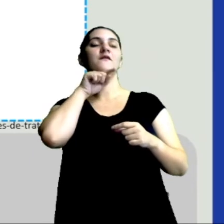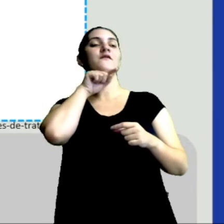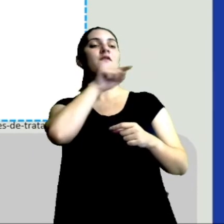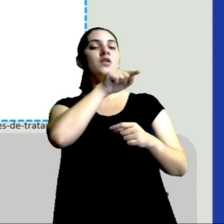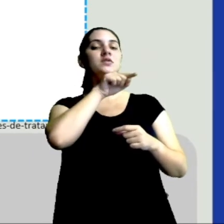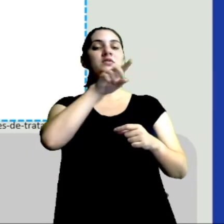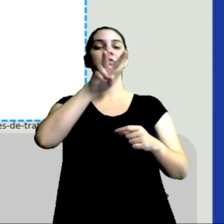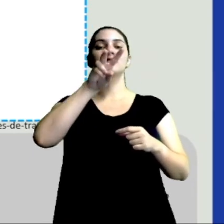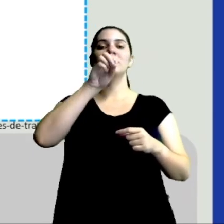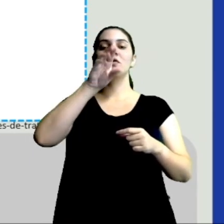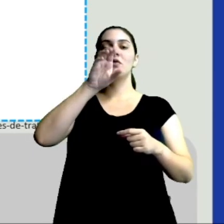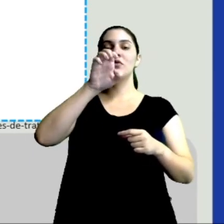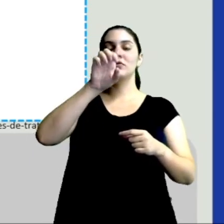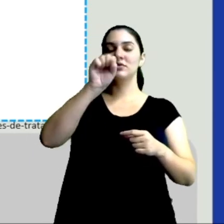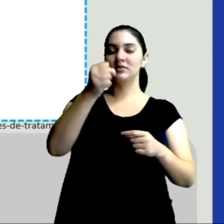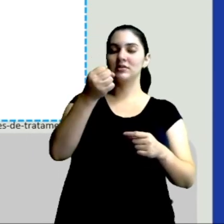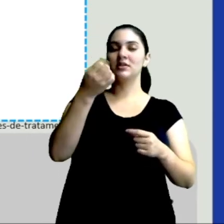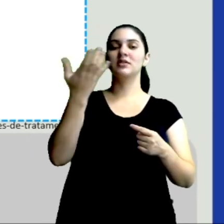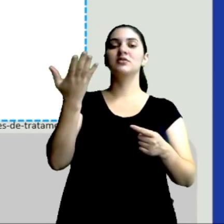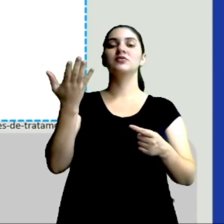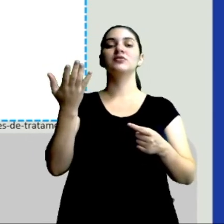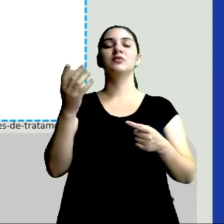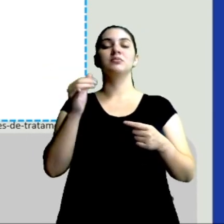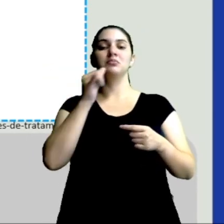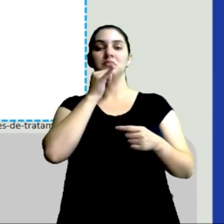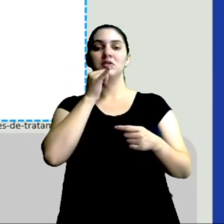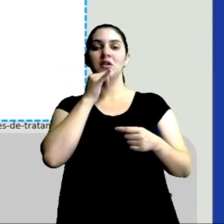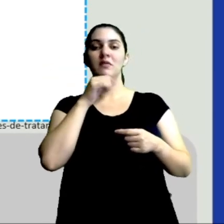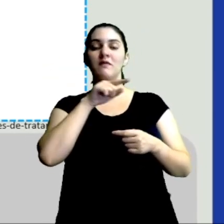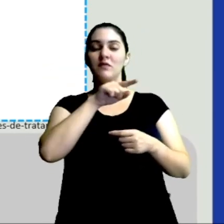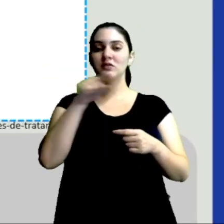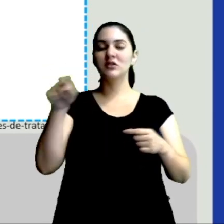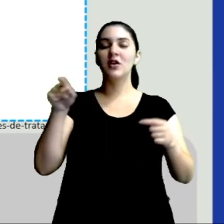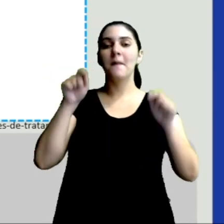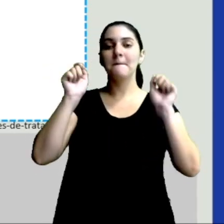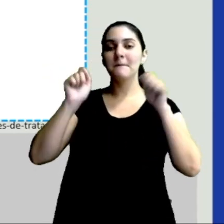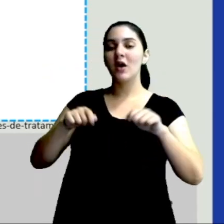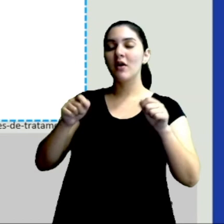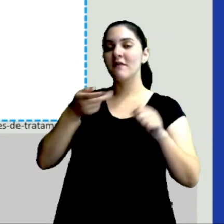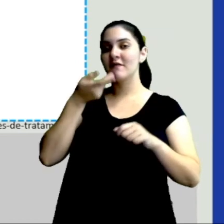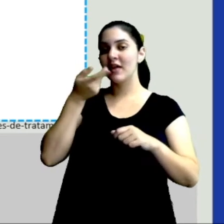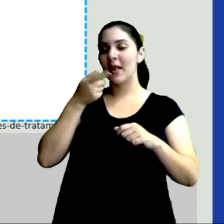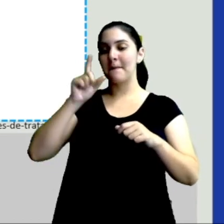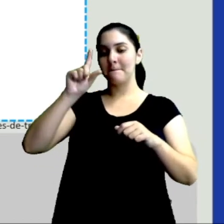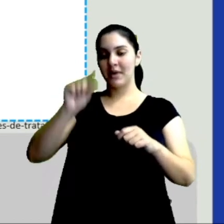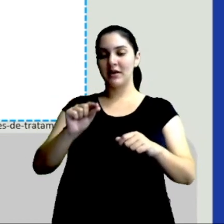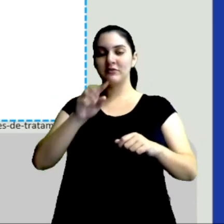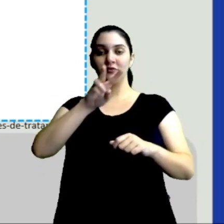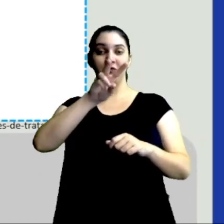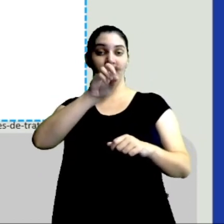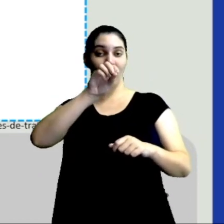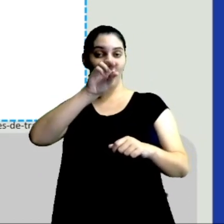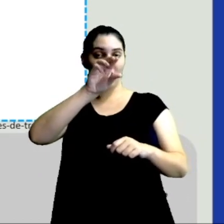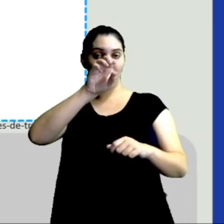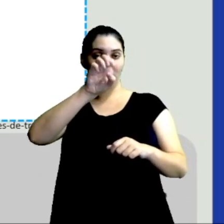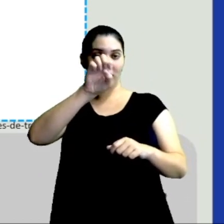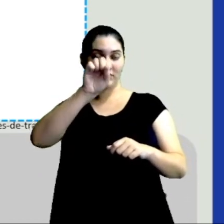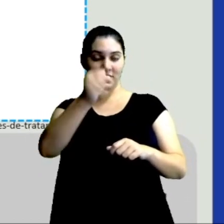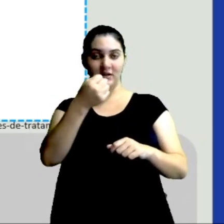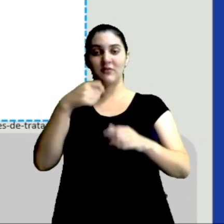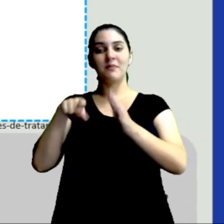ou vocês. Como exemplo, ó, vocês podem falar mais baixo? Perguntou a professora de Química na sala de